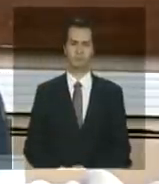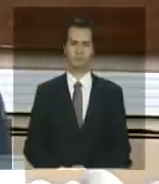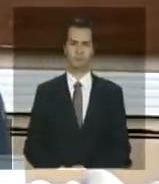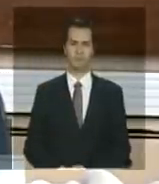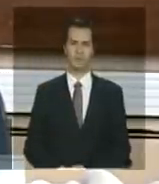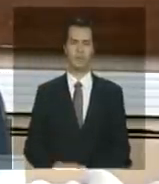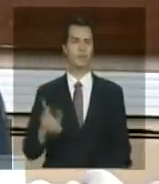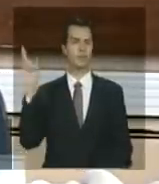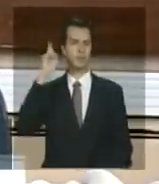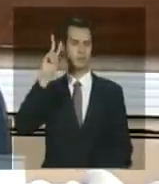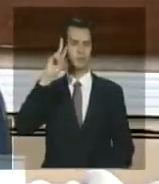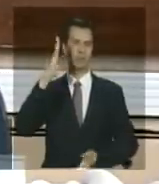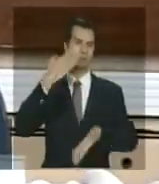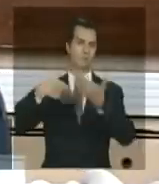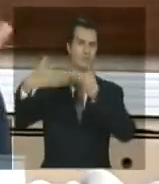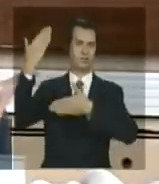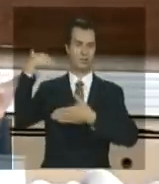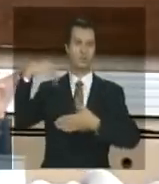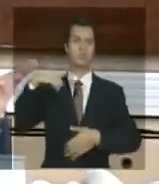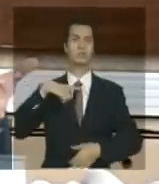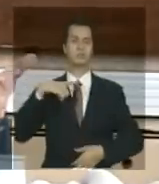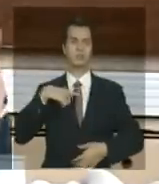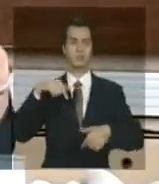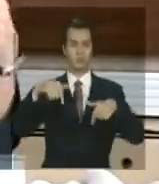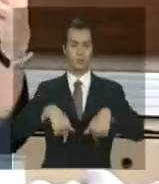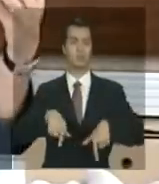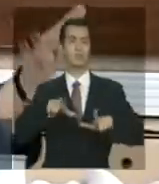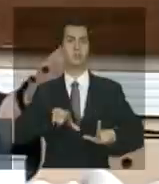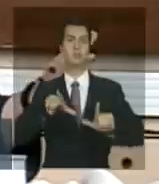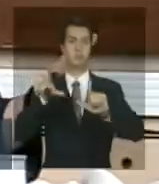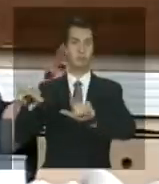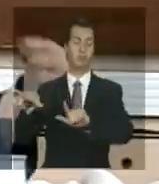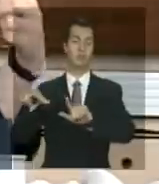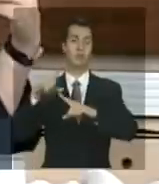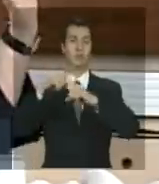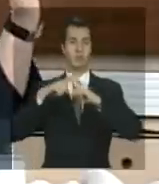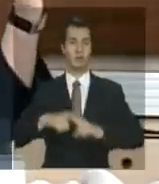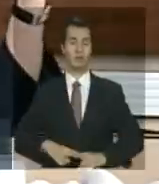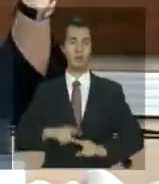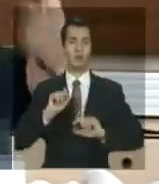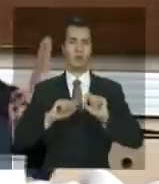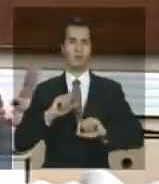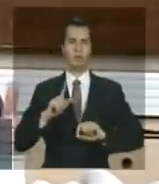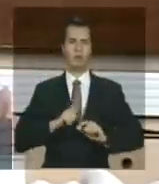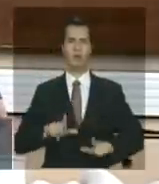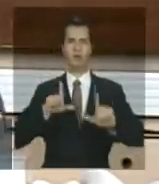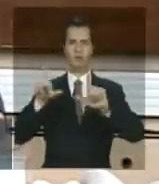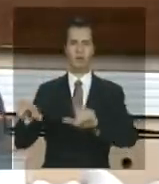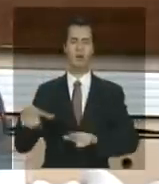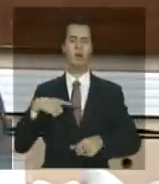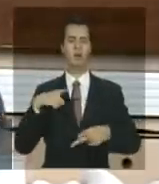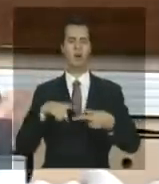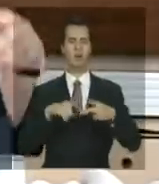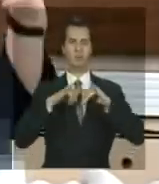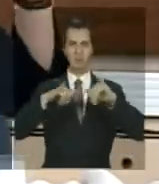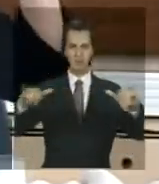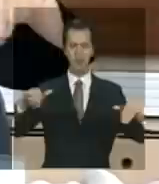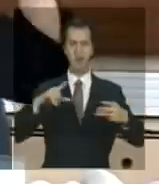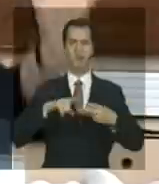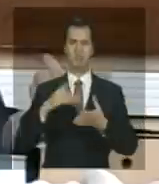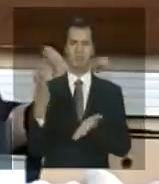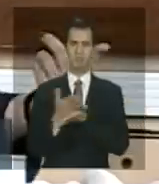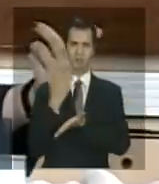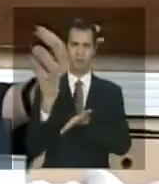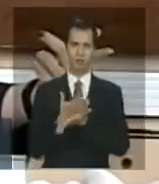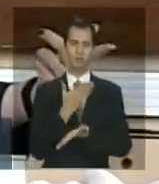nas primeiras edições, nós tínhamos o prêmio, tínhamos a divulgação do livro, mas